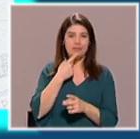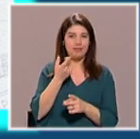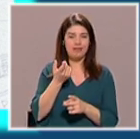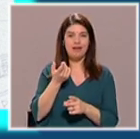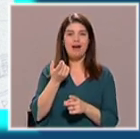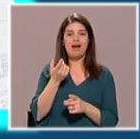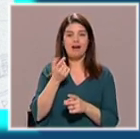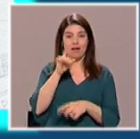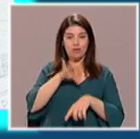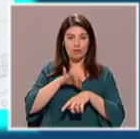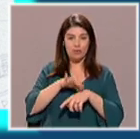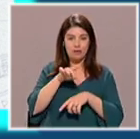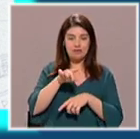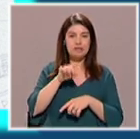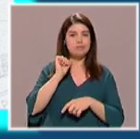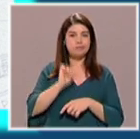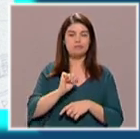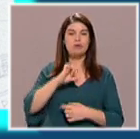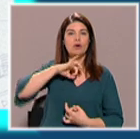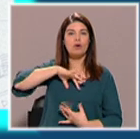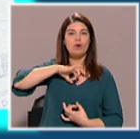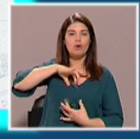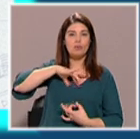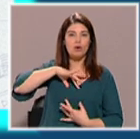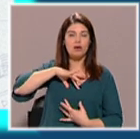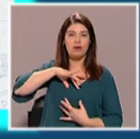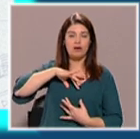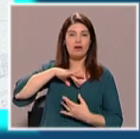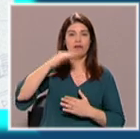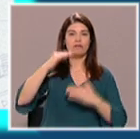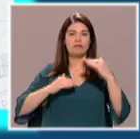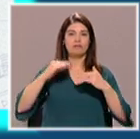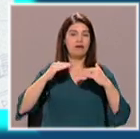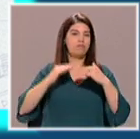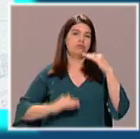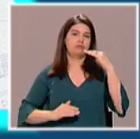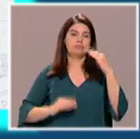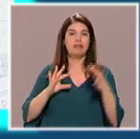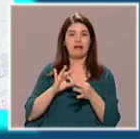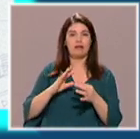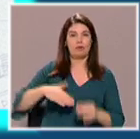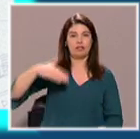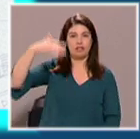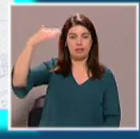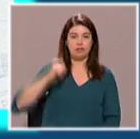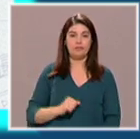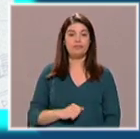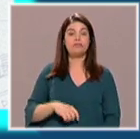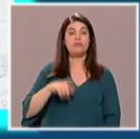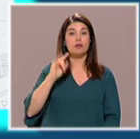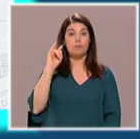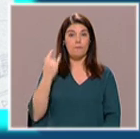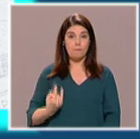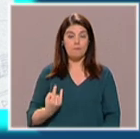está associada à desregulação da hormona de crescimento. No nanismo hipofisário deve-se a